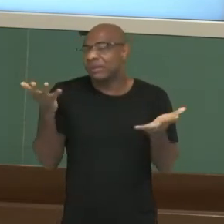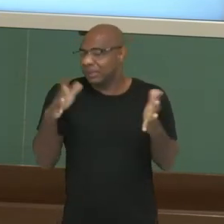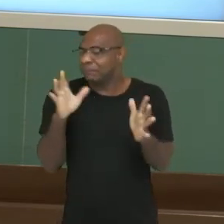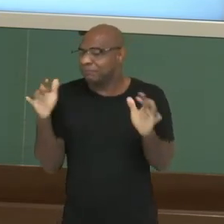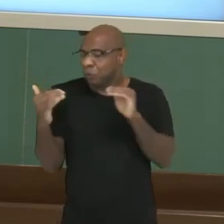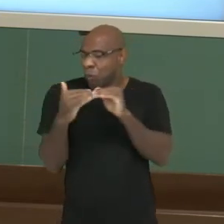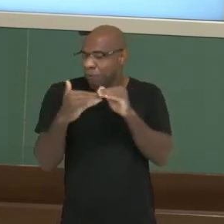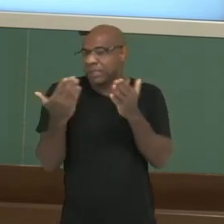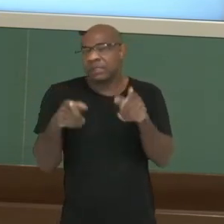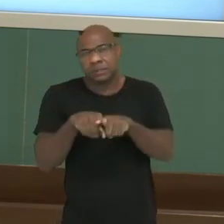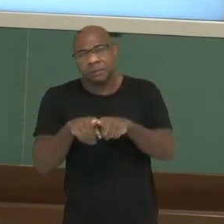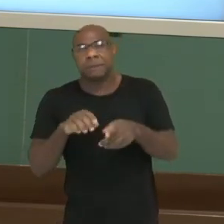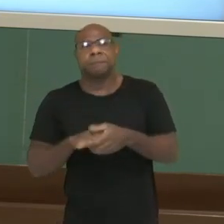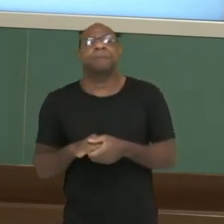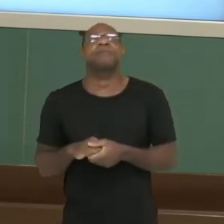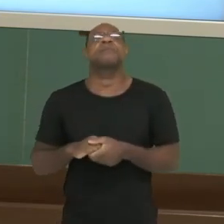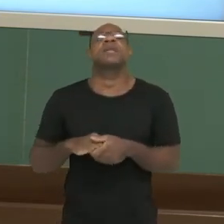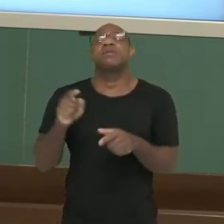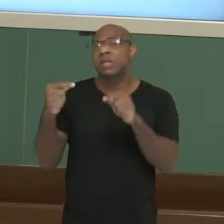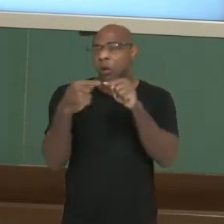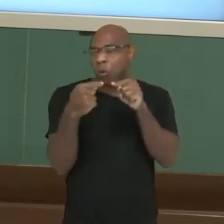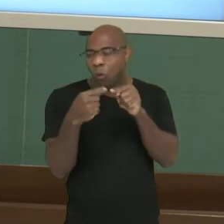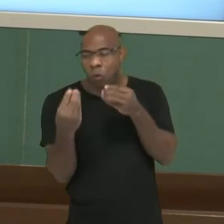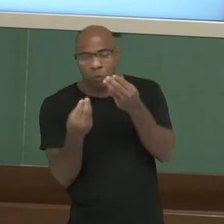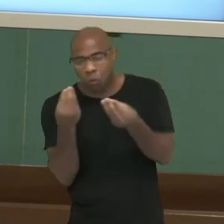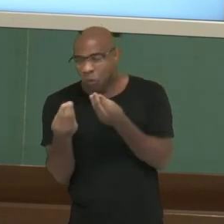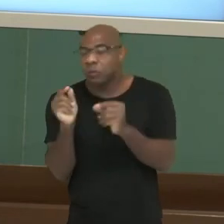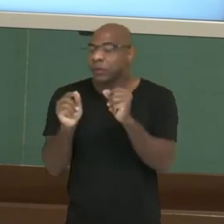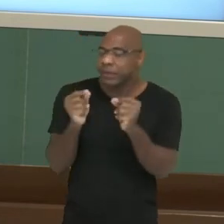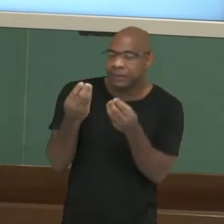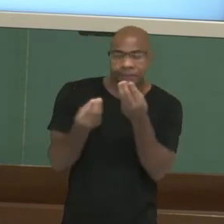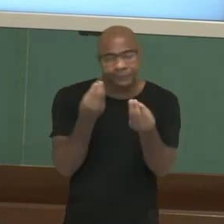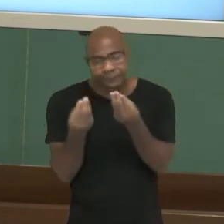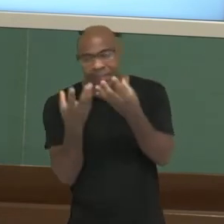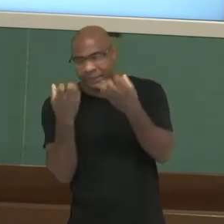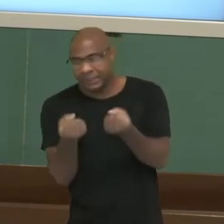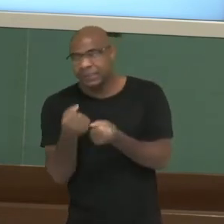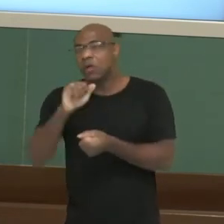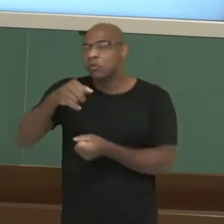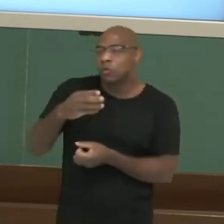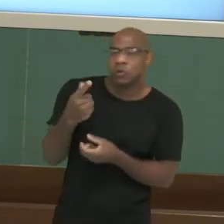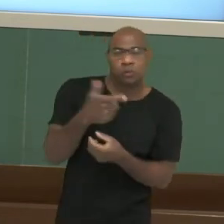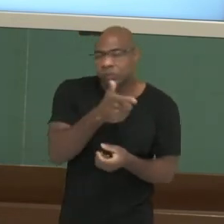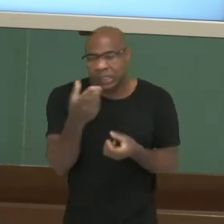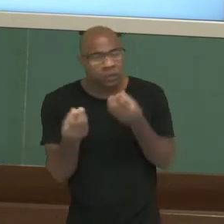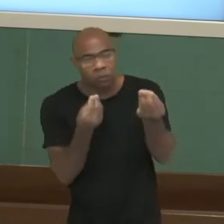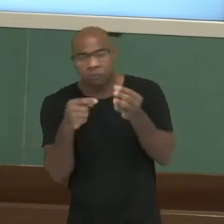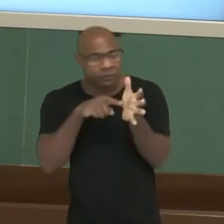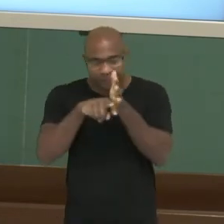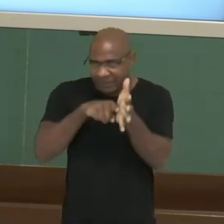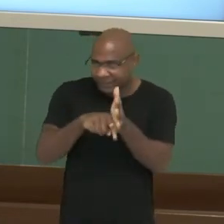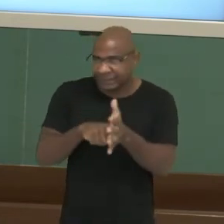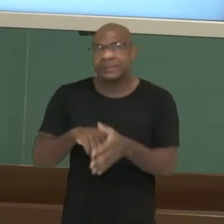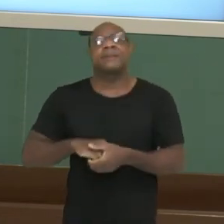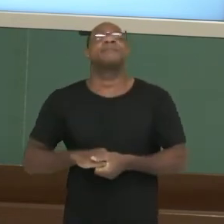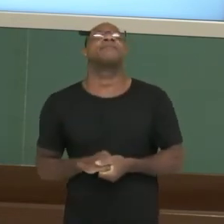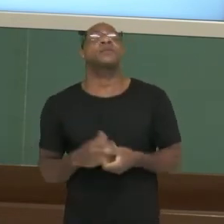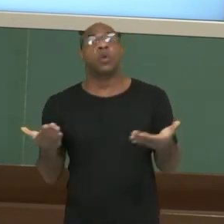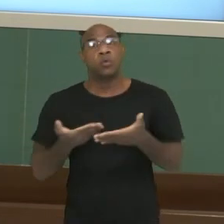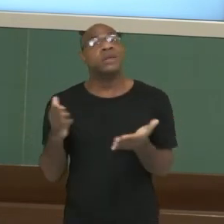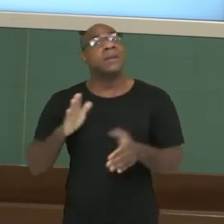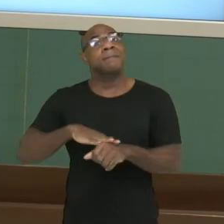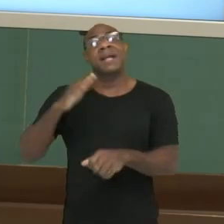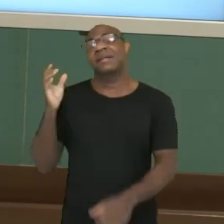naquela situação. Então, é muito bom que tenha isso, ok? Hoje em dia, isso aqui é mais básico do que a gente imagina.